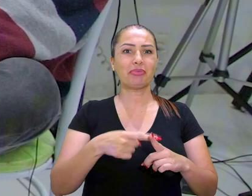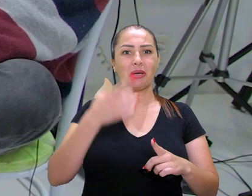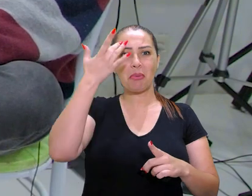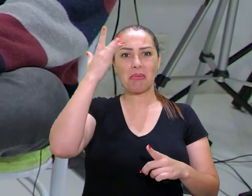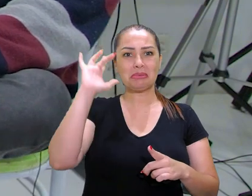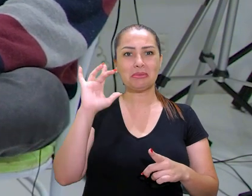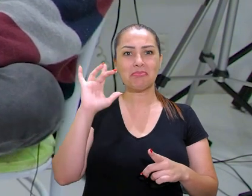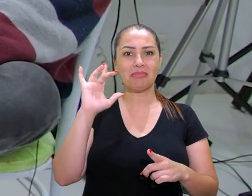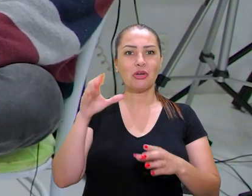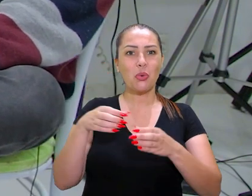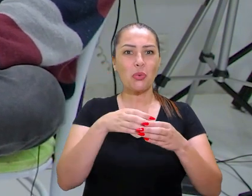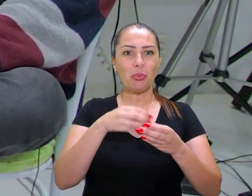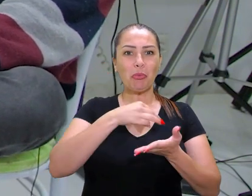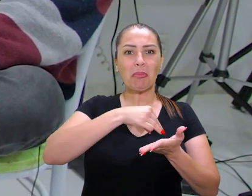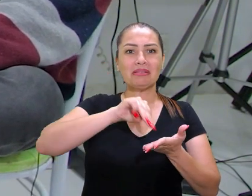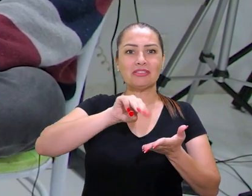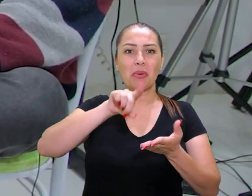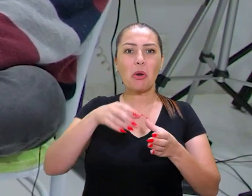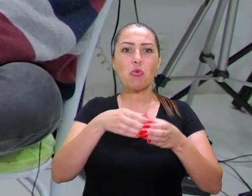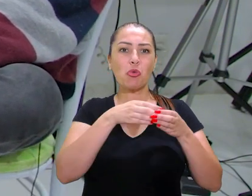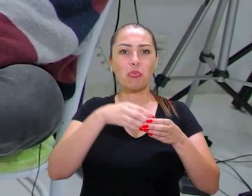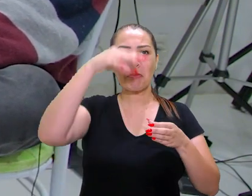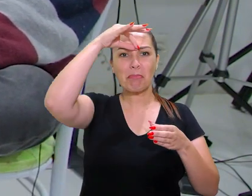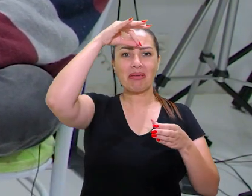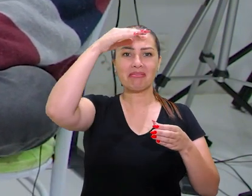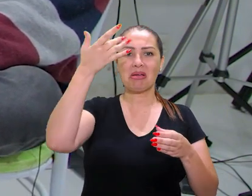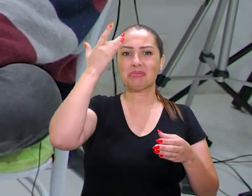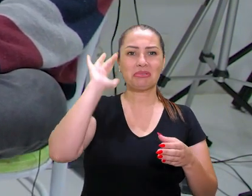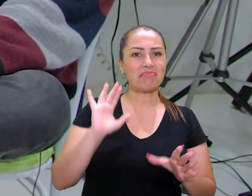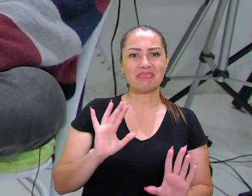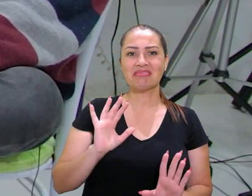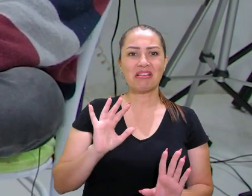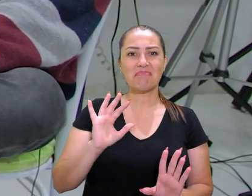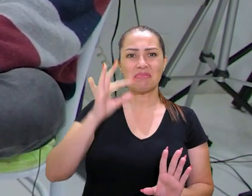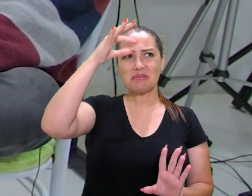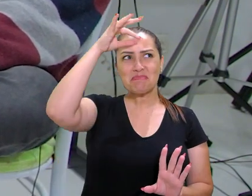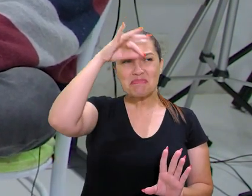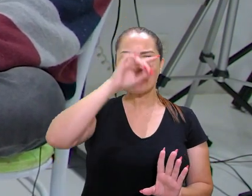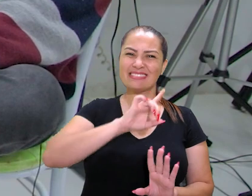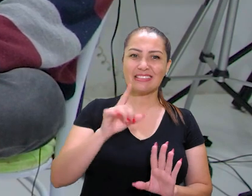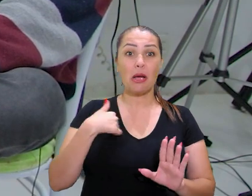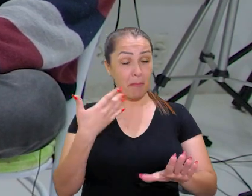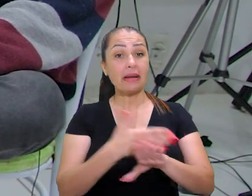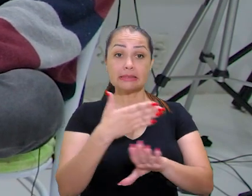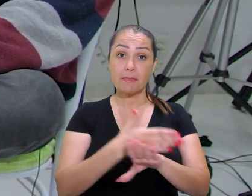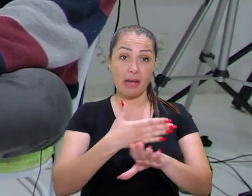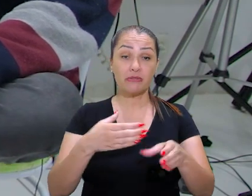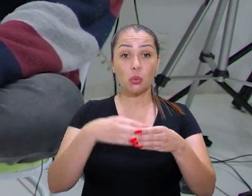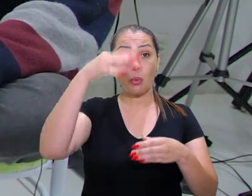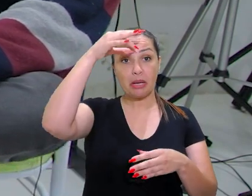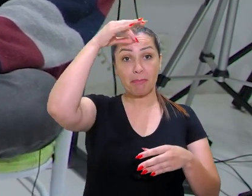visão espírita, era um grupo espírita. Eu não sabia. E eu participava de um grupo espírita aqui